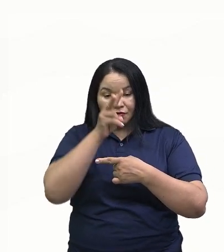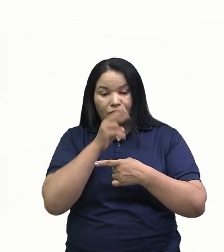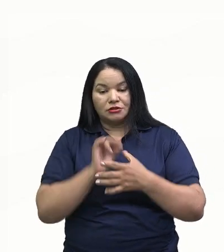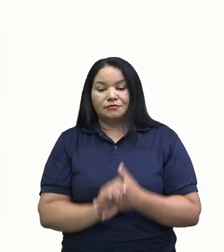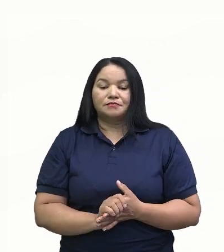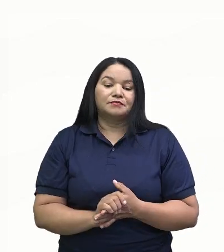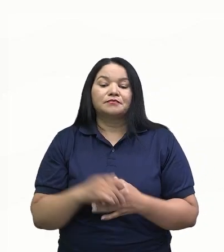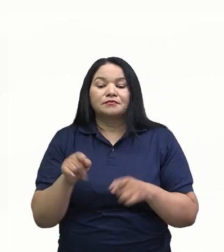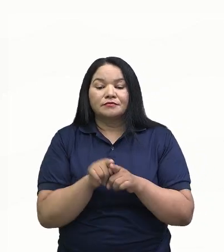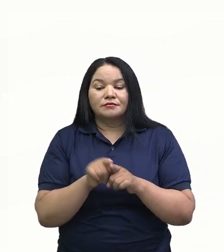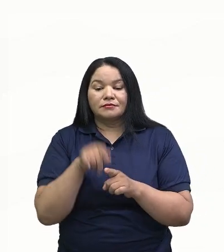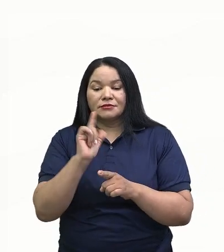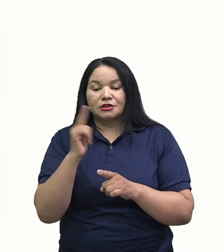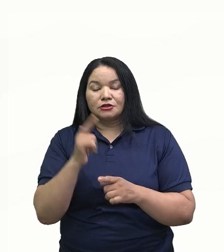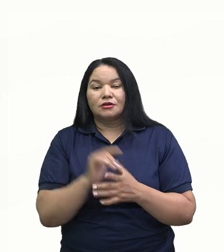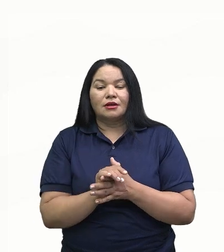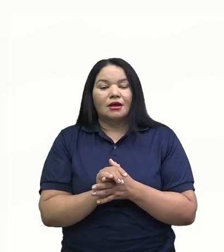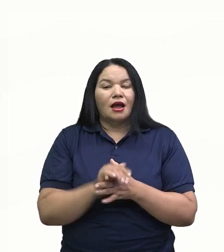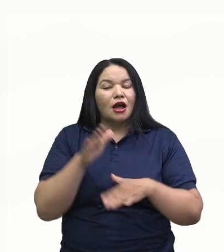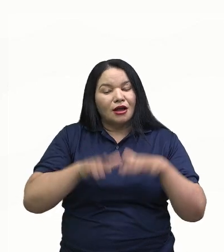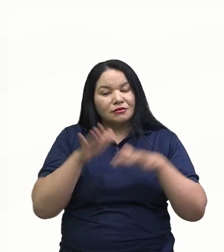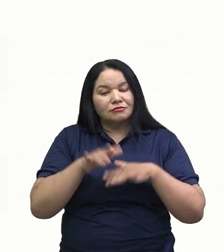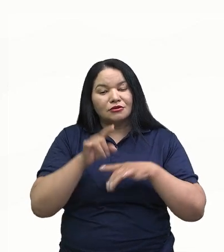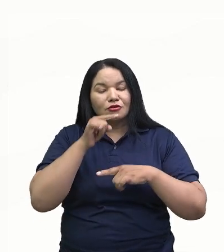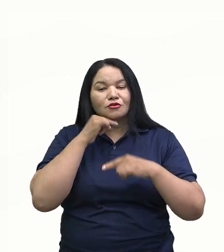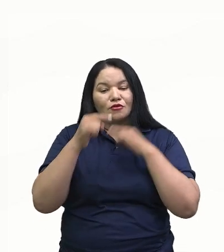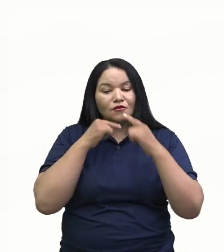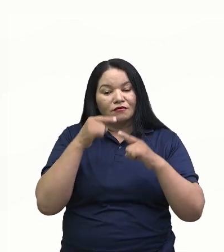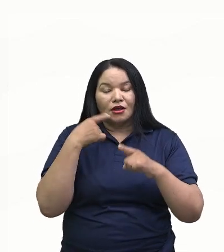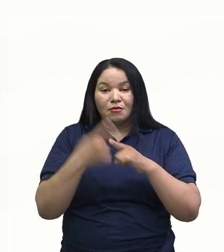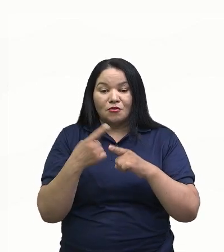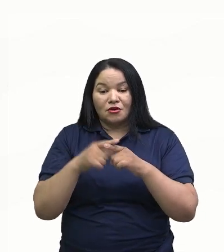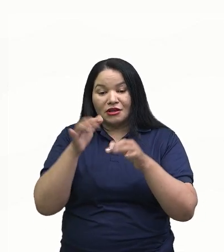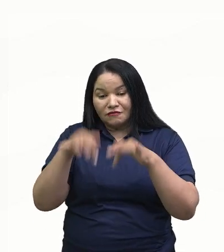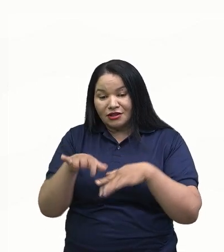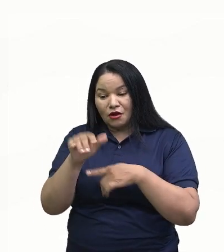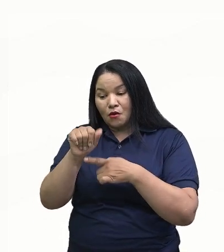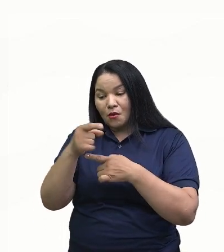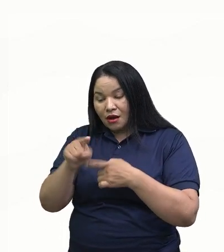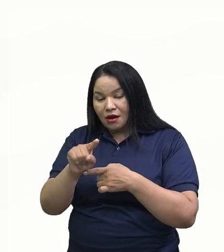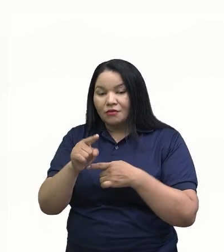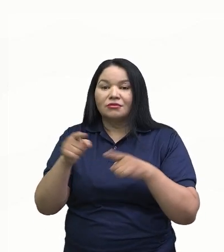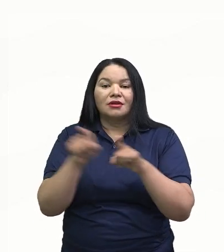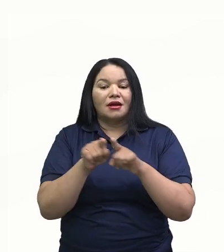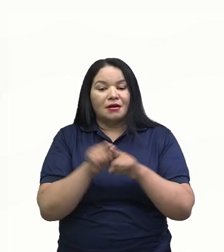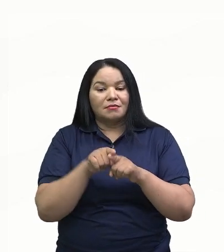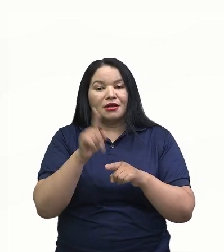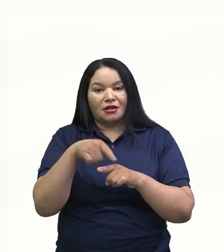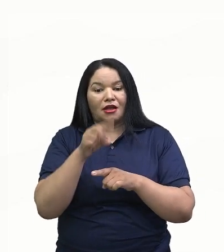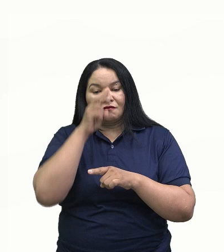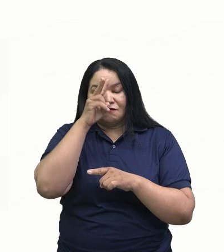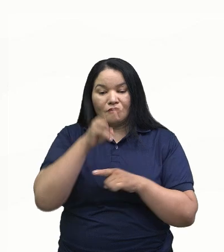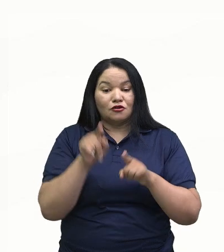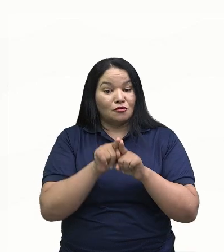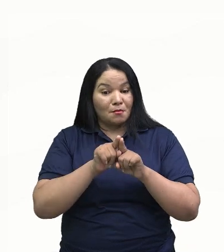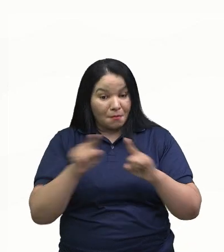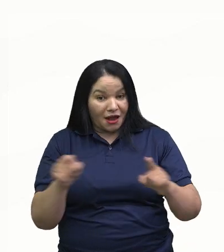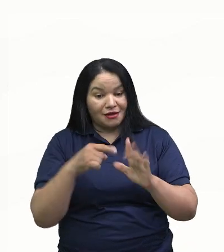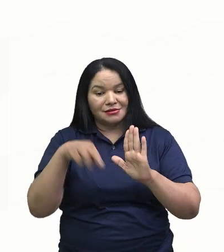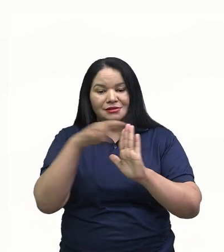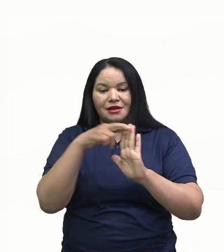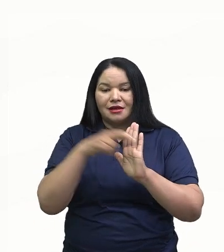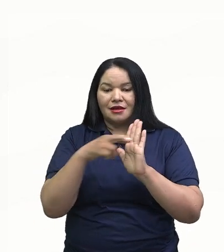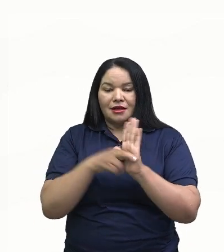um questionamento a respeito disso, porque termina com ão, e ão também é tônico, mas a regra